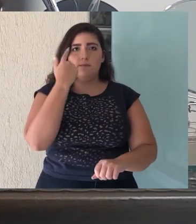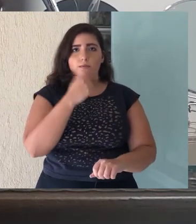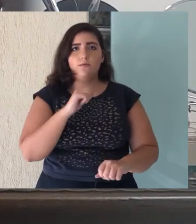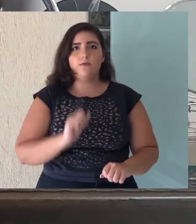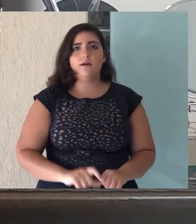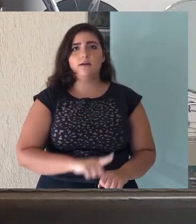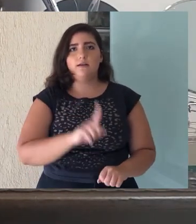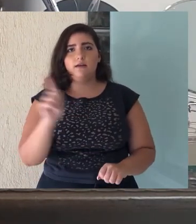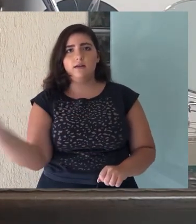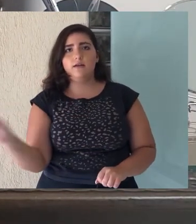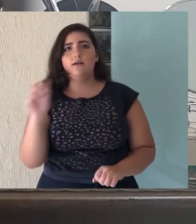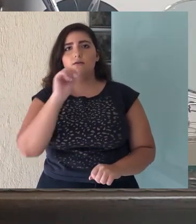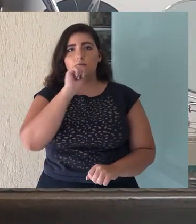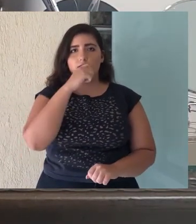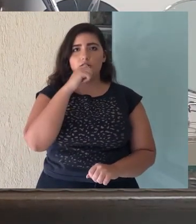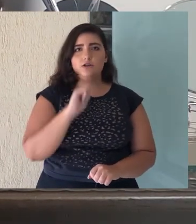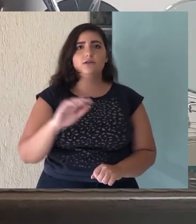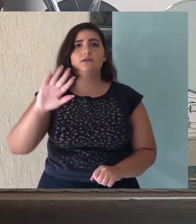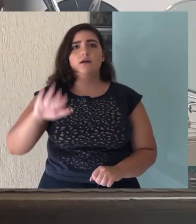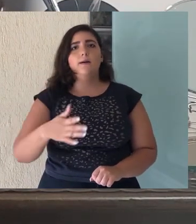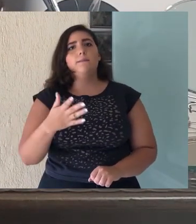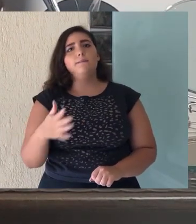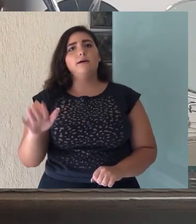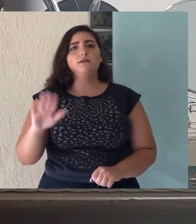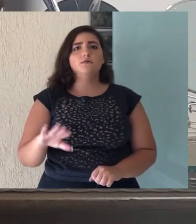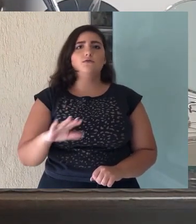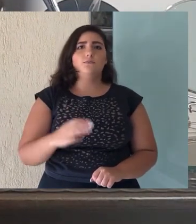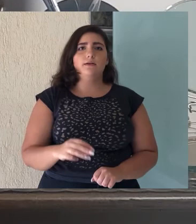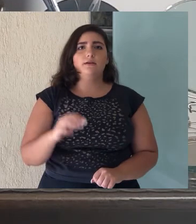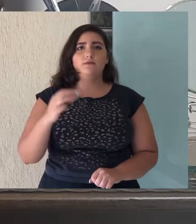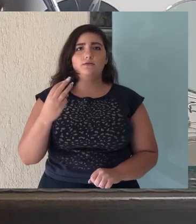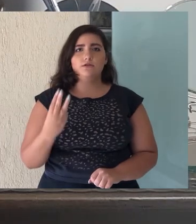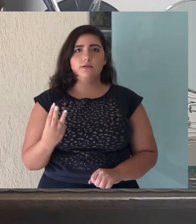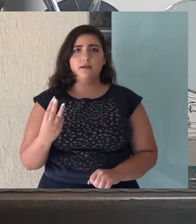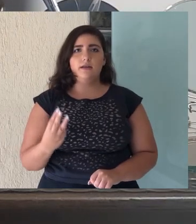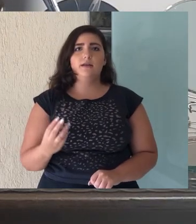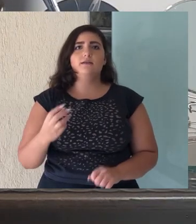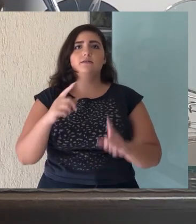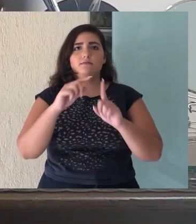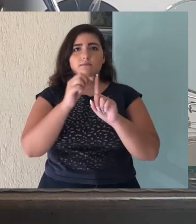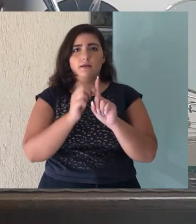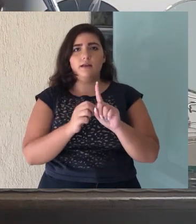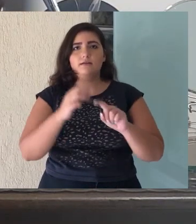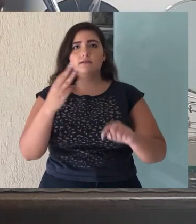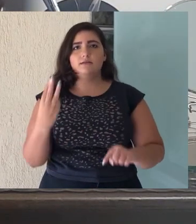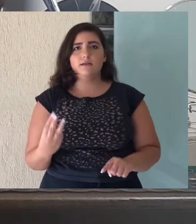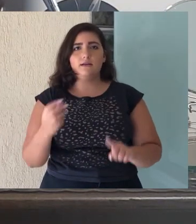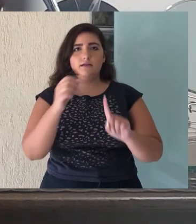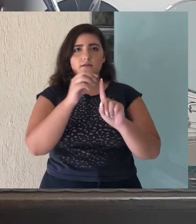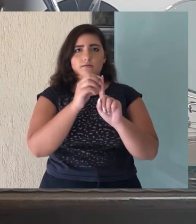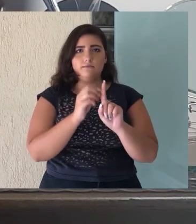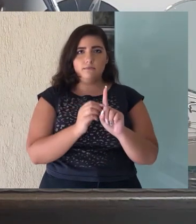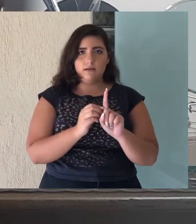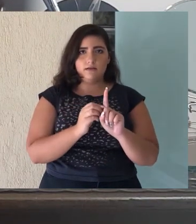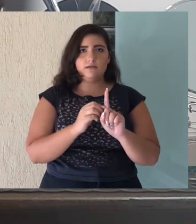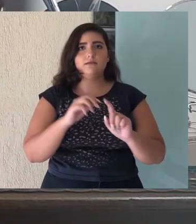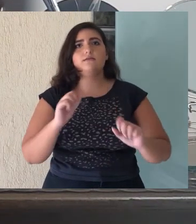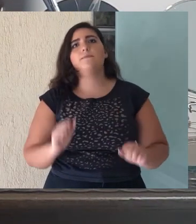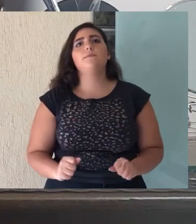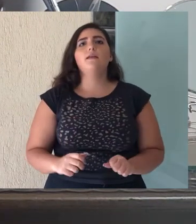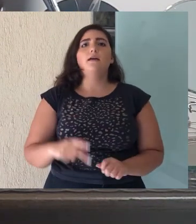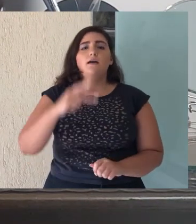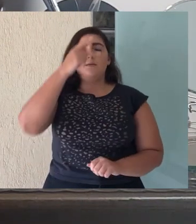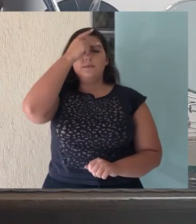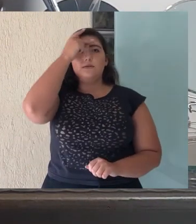paciente. Pacientes que têm uma maior formação de cálculo dental, doença periodontal, eles devem procurar o